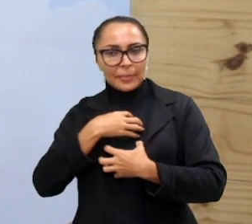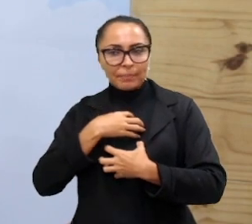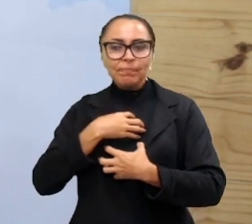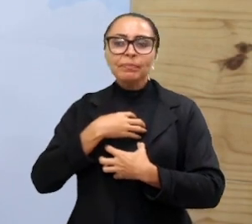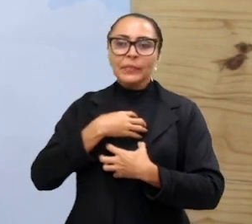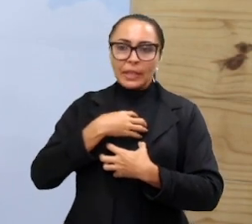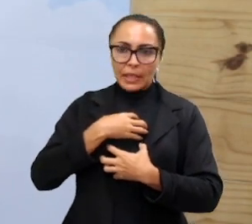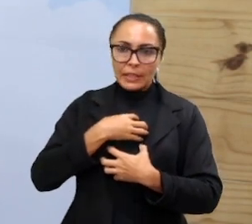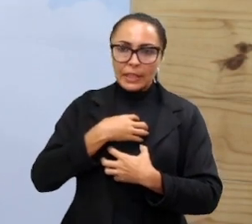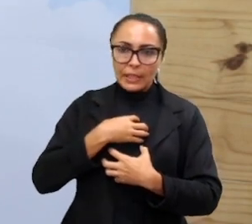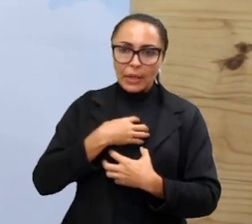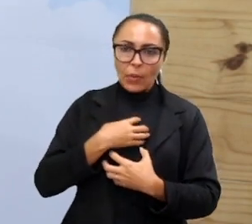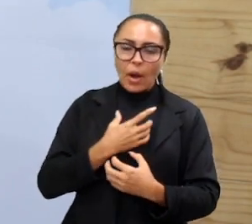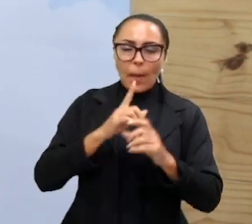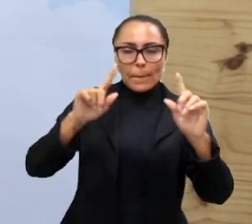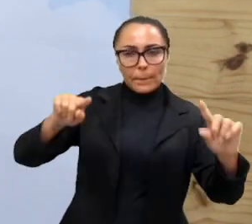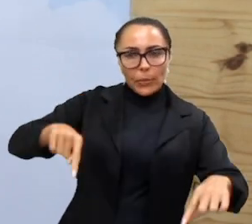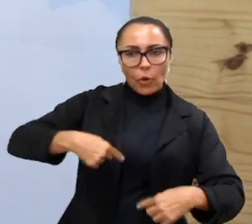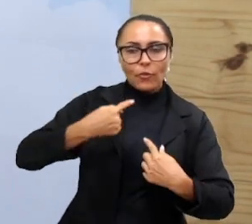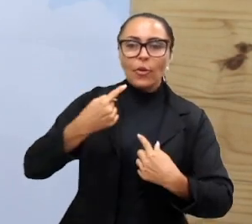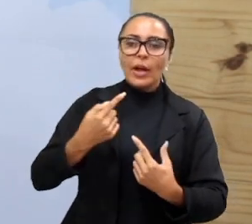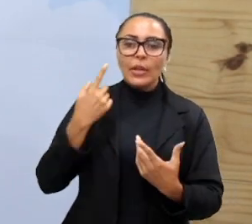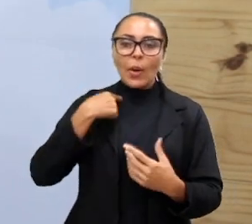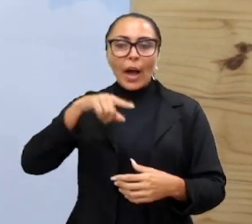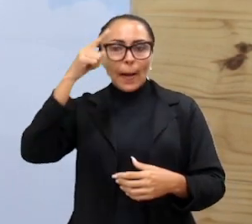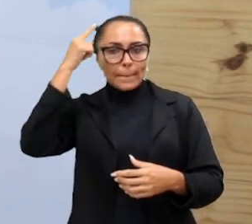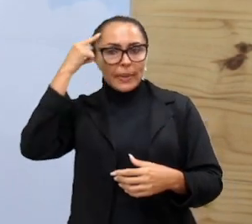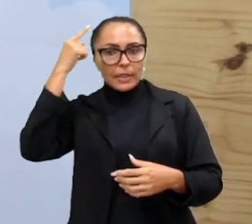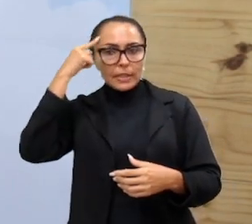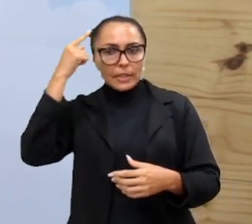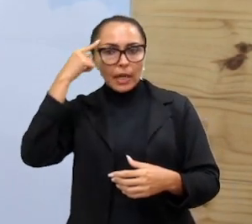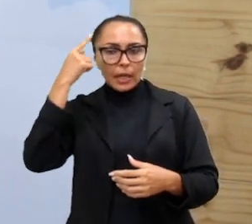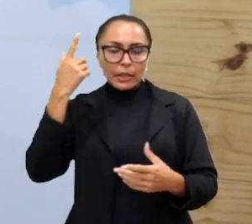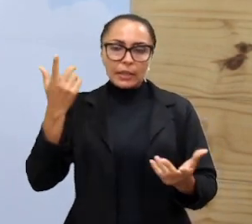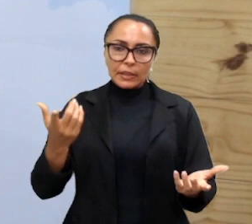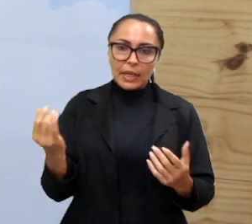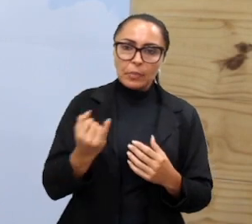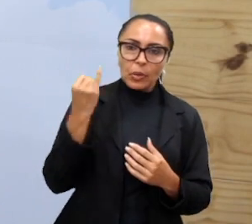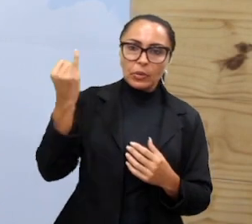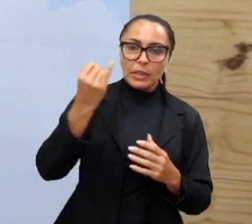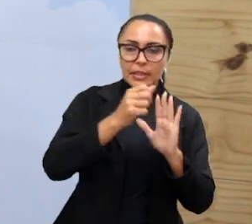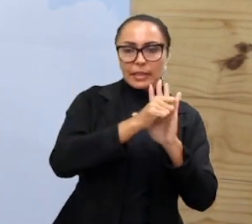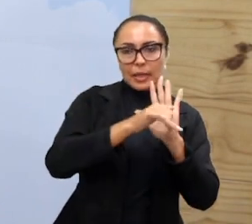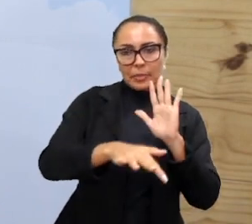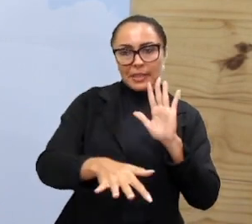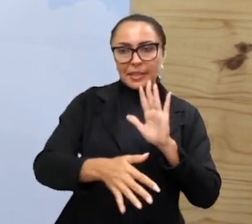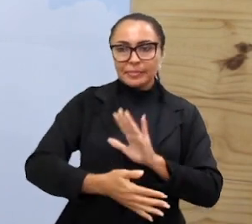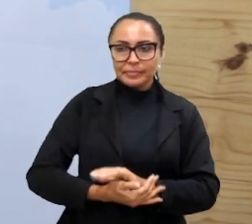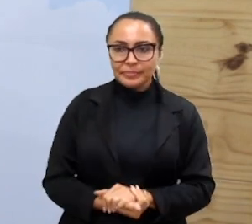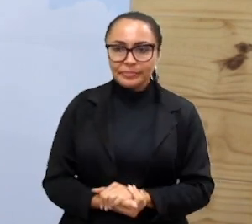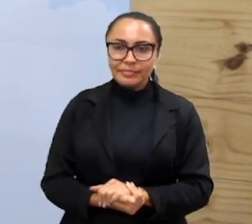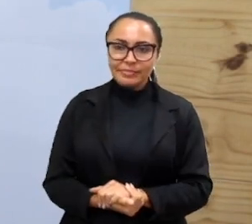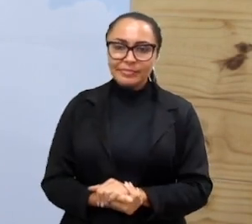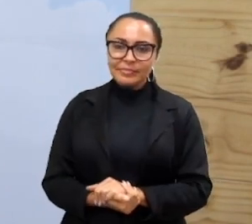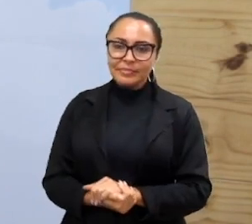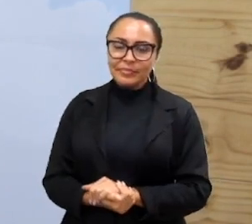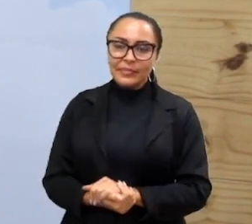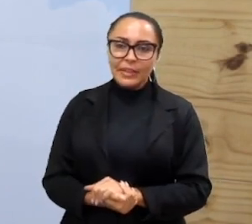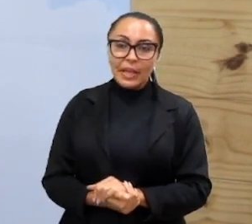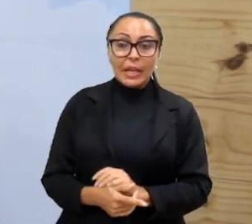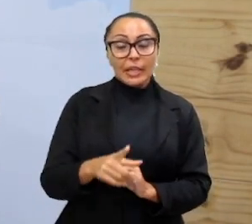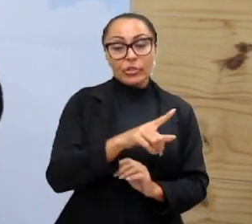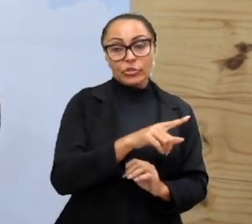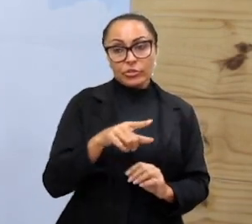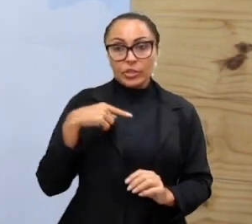né, a pensar sobre o papel que a mídia exerce na nossa vida, né? O convite foi feito, né, para que a gente